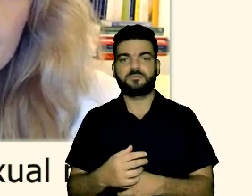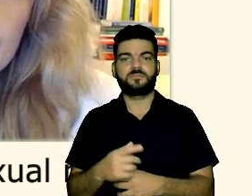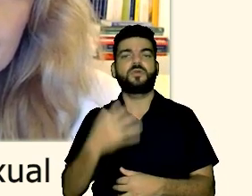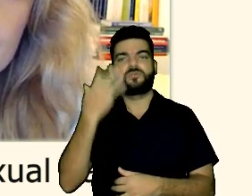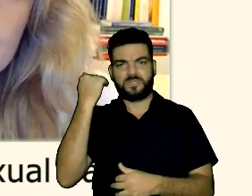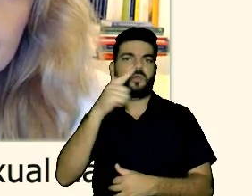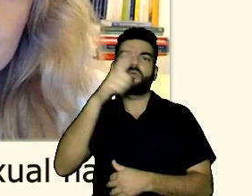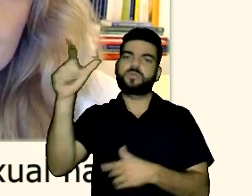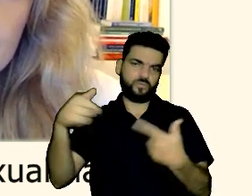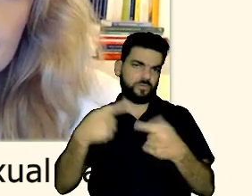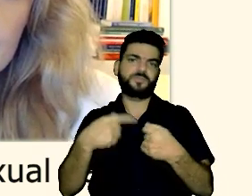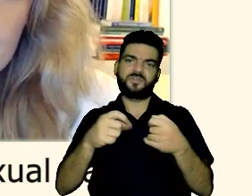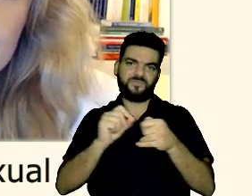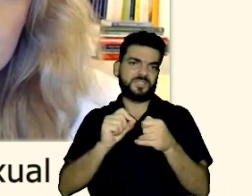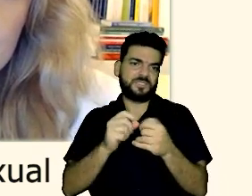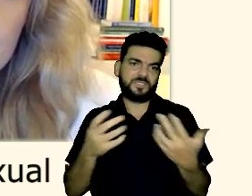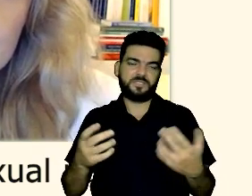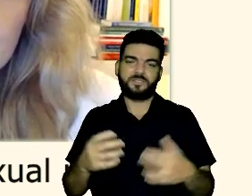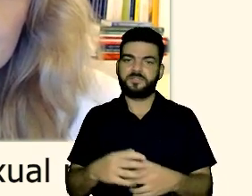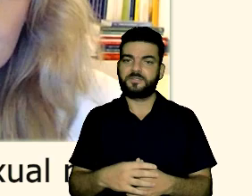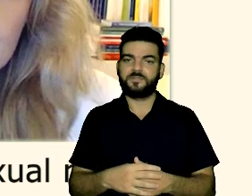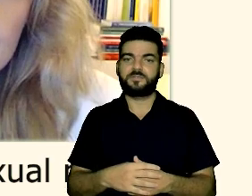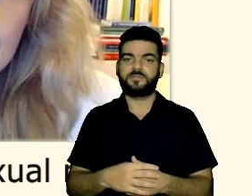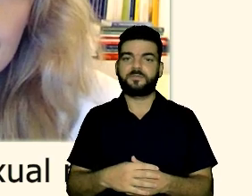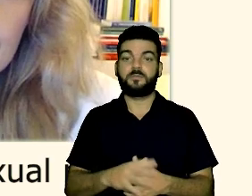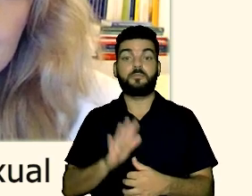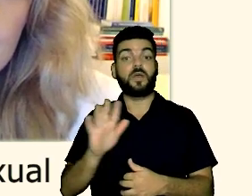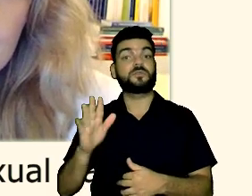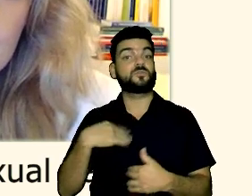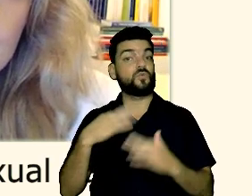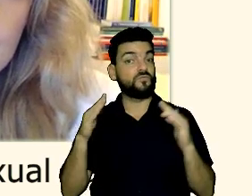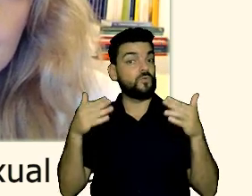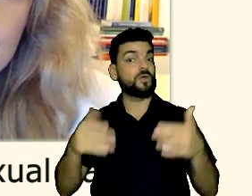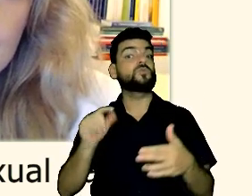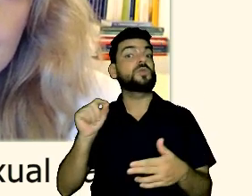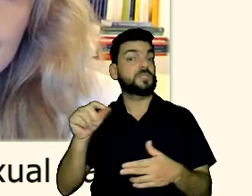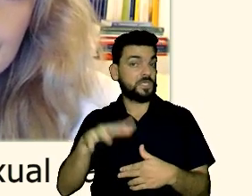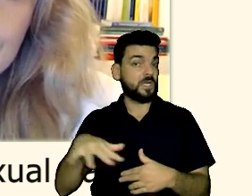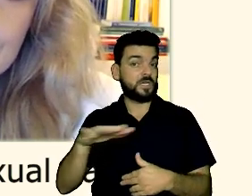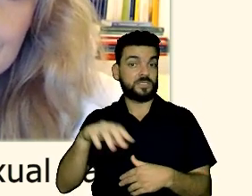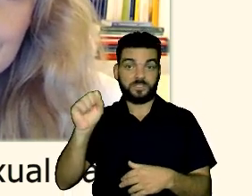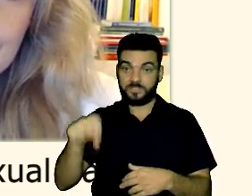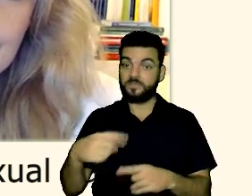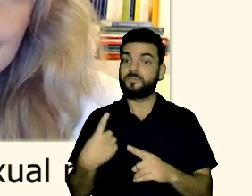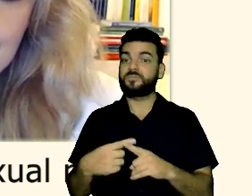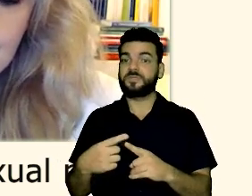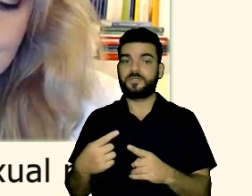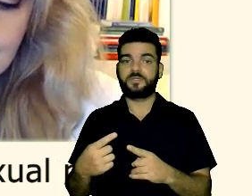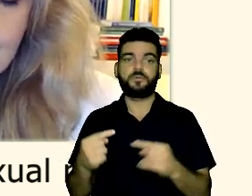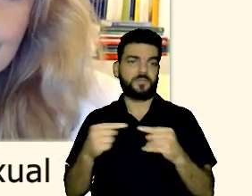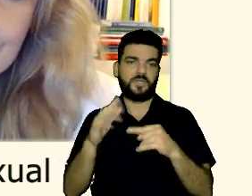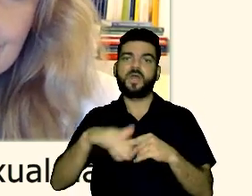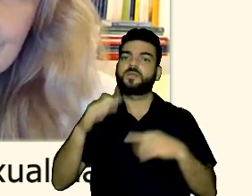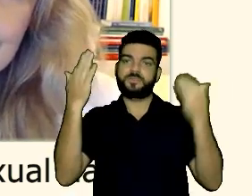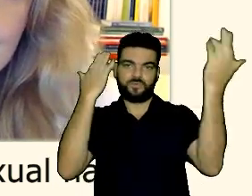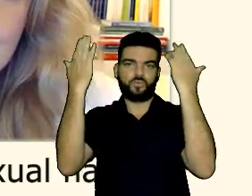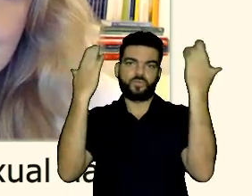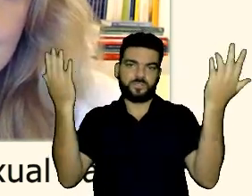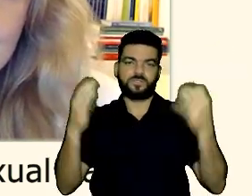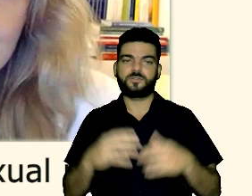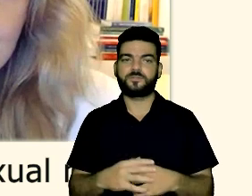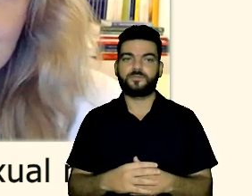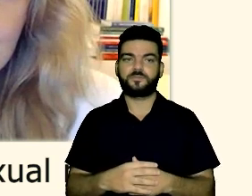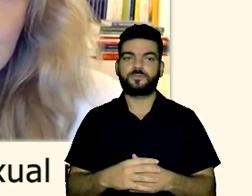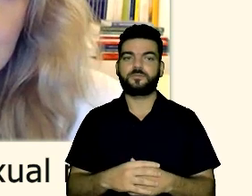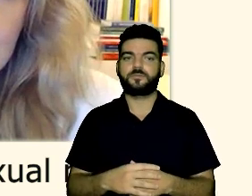coisa, independente das outras coisas que o trabalho traz para a gente. Mas eu estou focando mais nesse sentido, porque a gente está